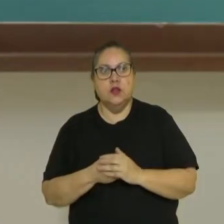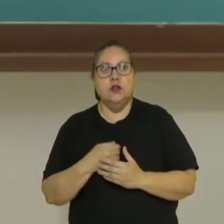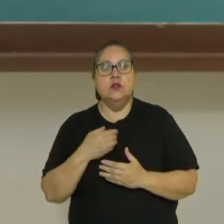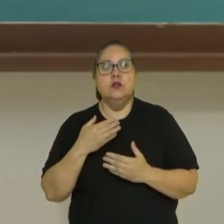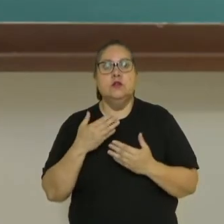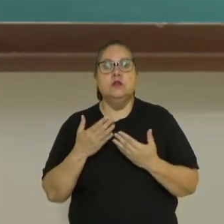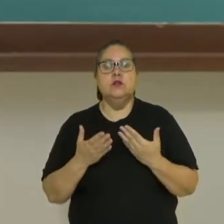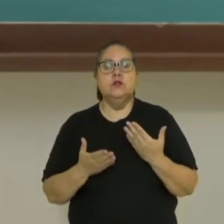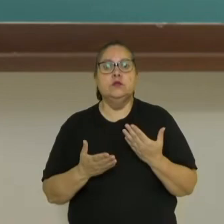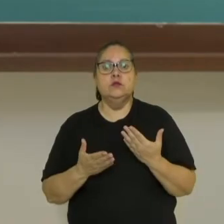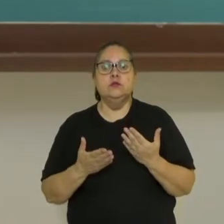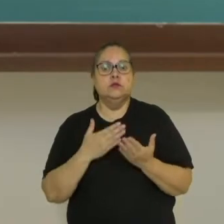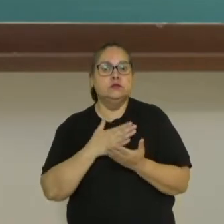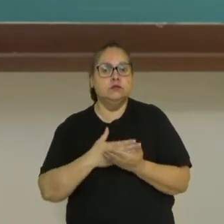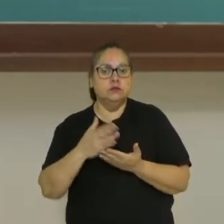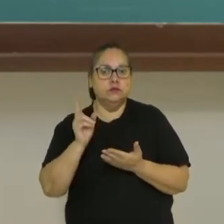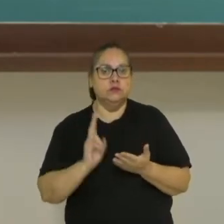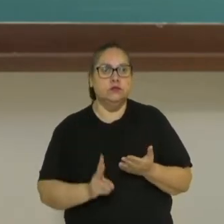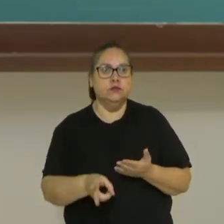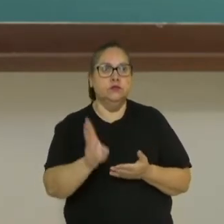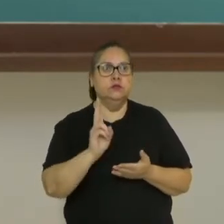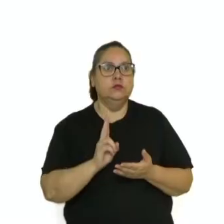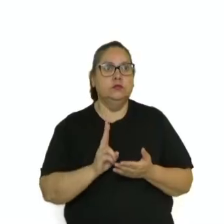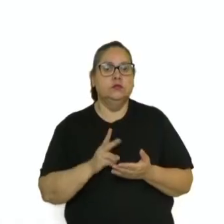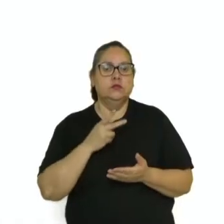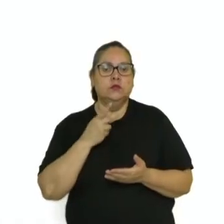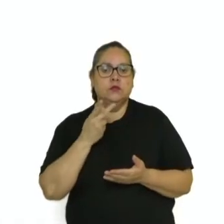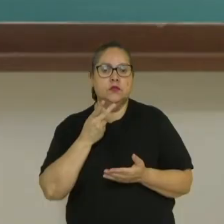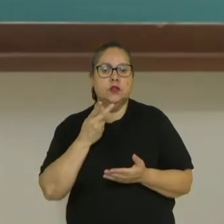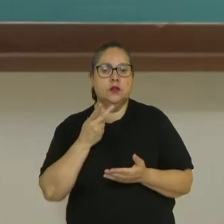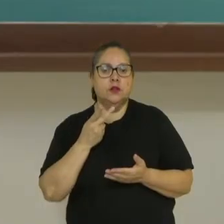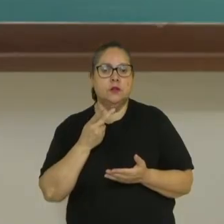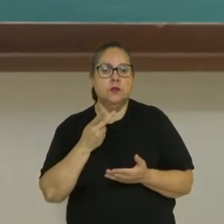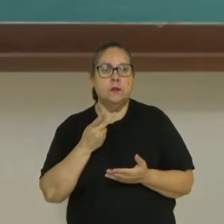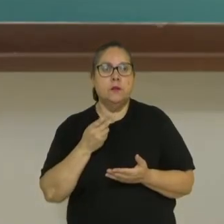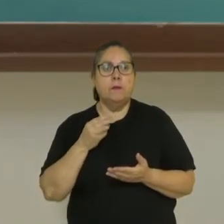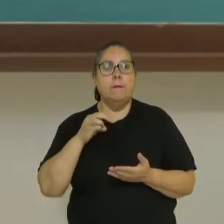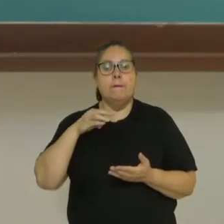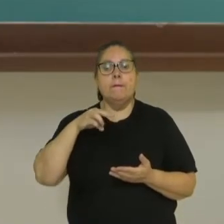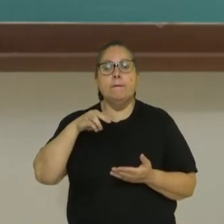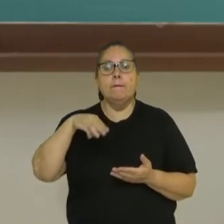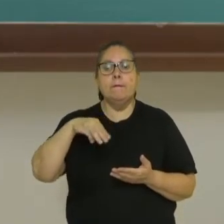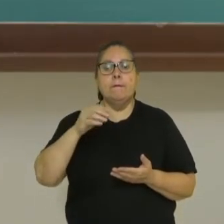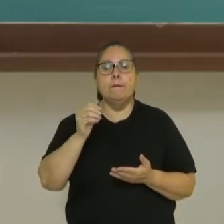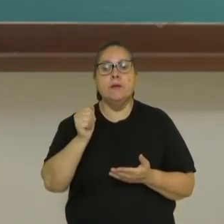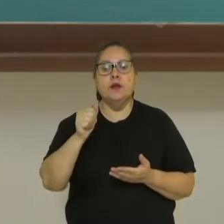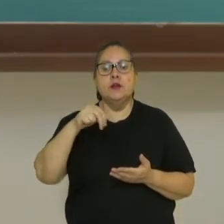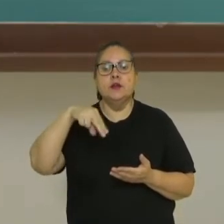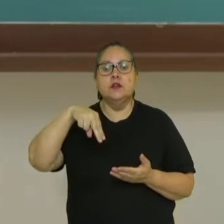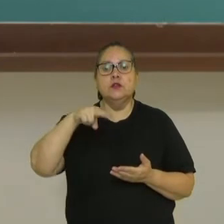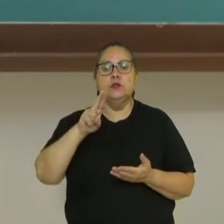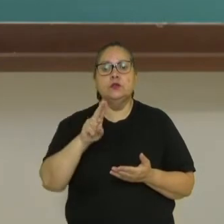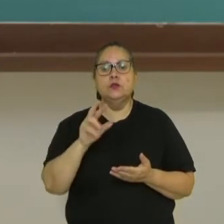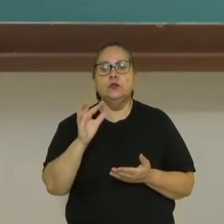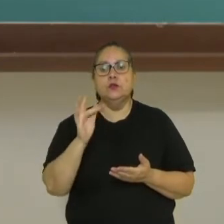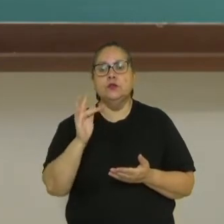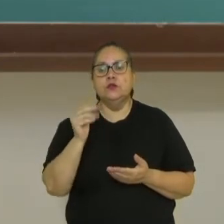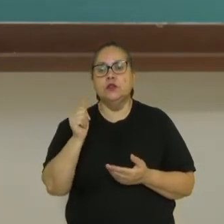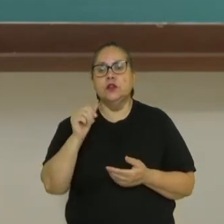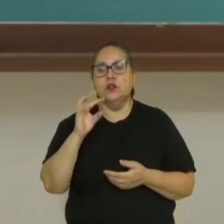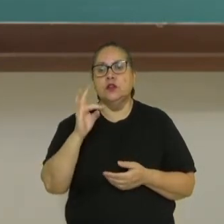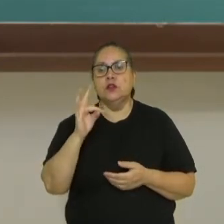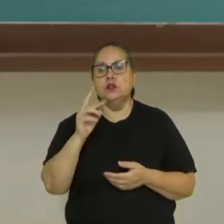Bem, dando continuidade, vamos falar um pouco sobre as manufaturas. Assim que os burgos começam a